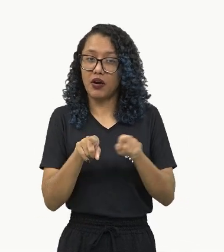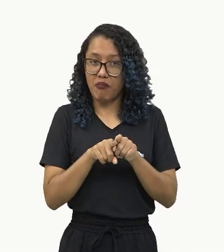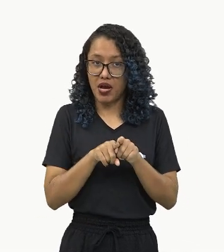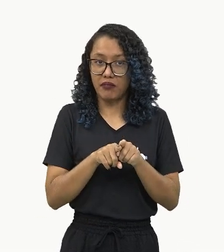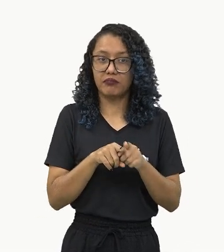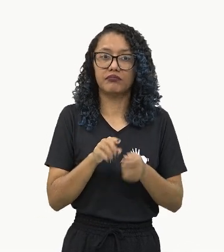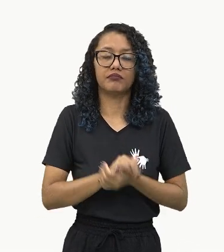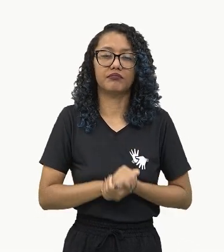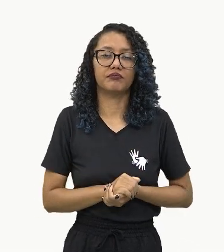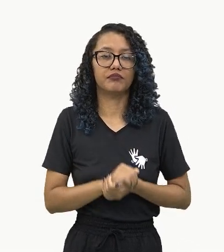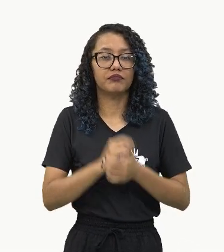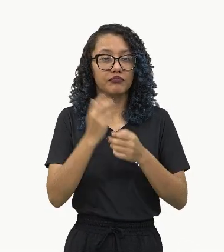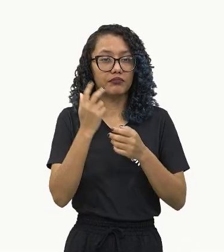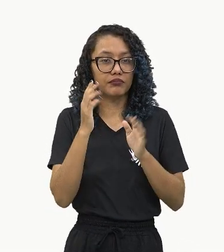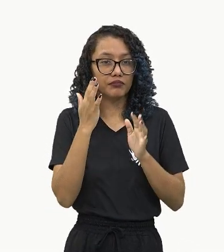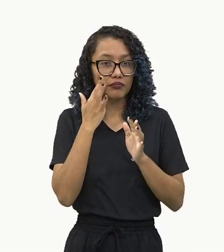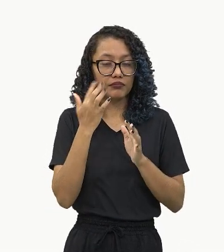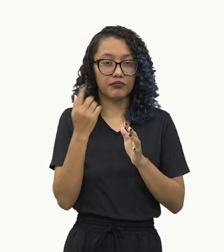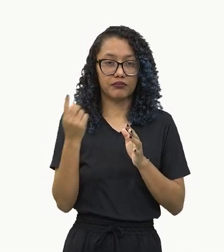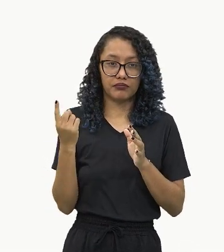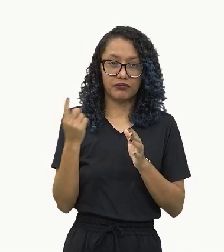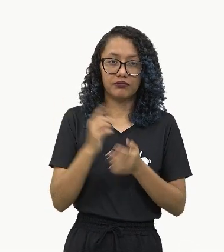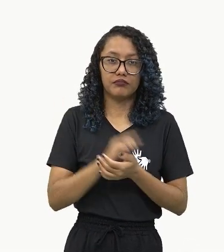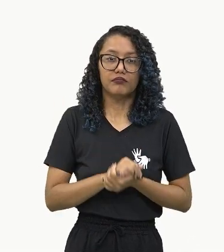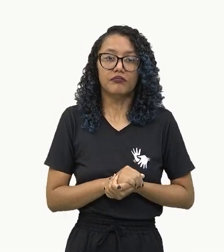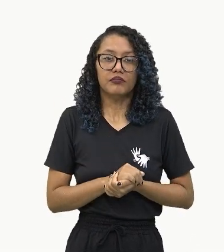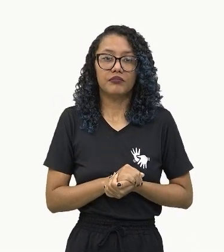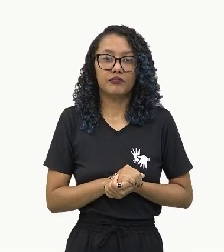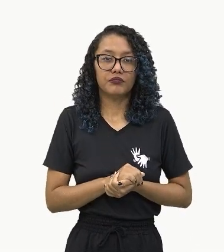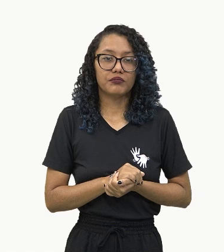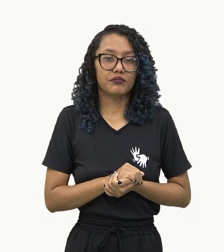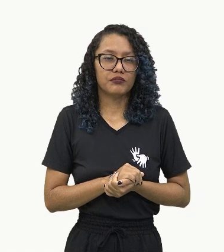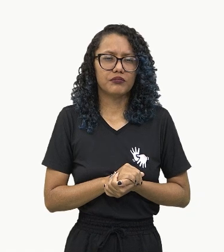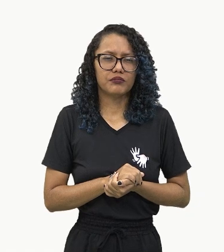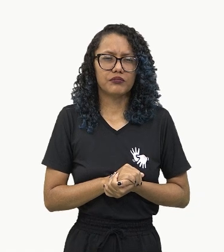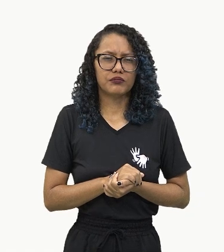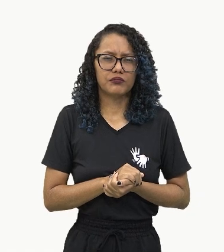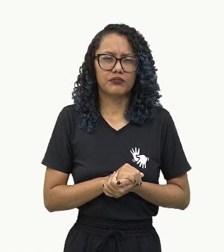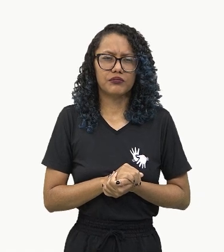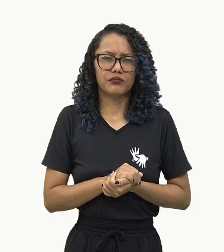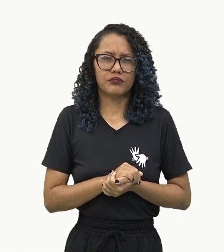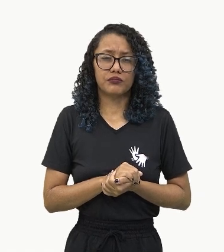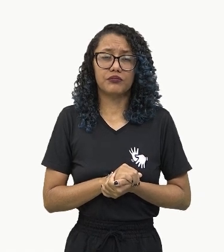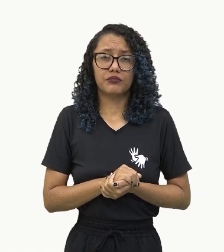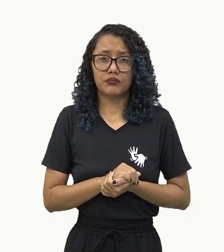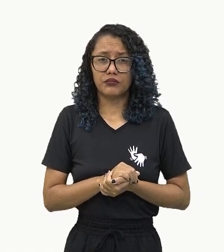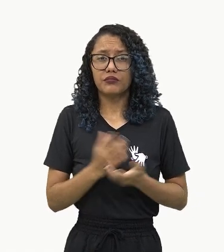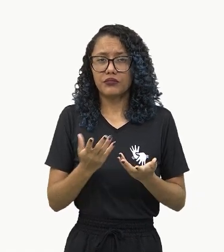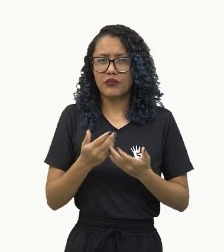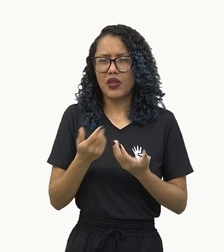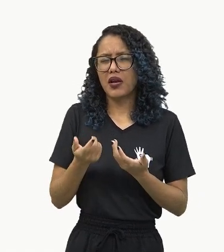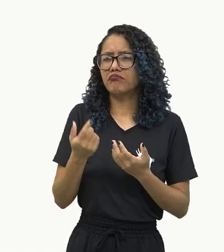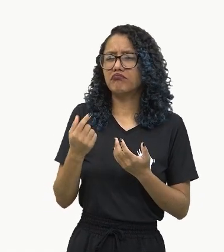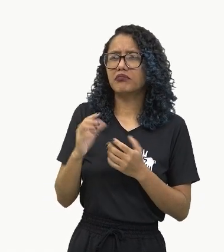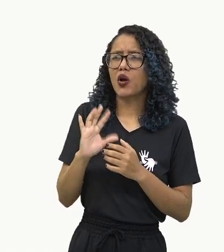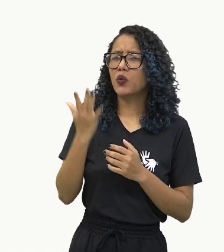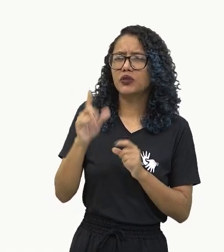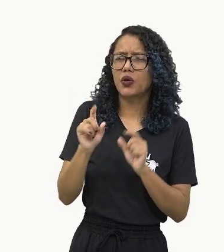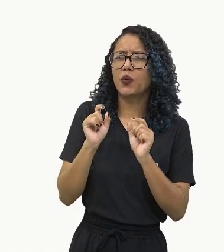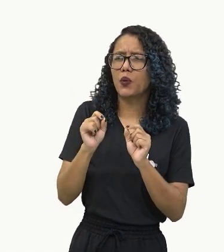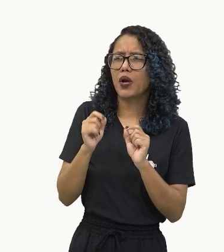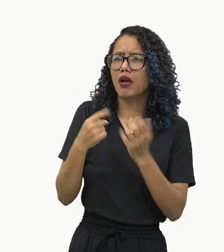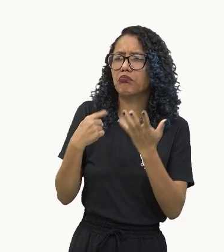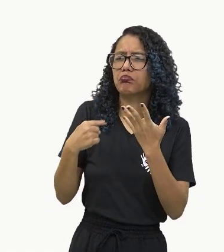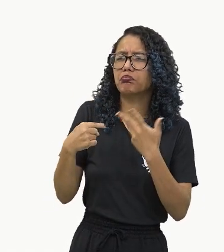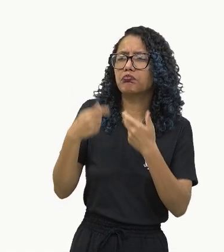nós outros estrangeiros, aqui, né, digamos, no Brasil. Cuéntame tu dificuldade. E o que está acontecendo contigo, cara? É isso que ele diz, né?